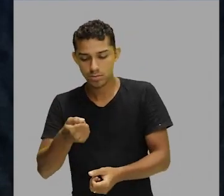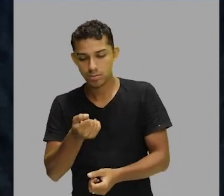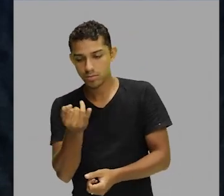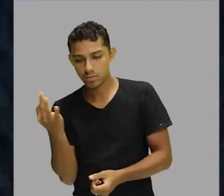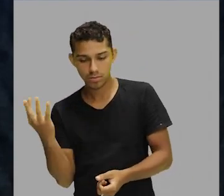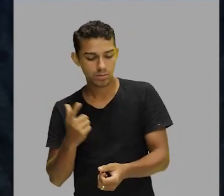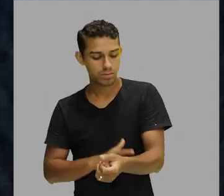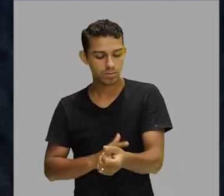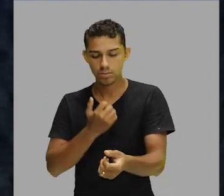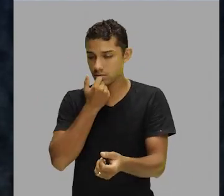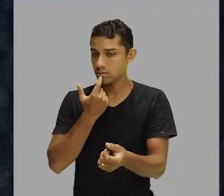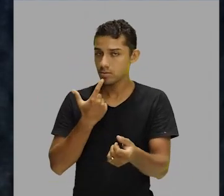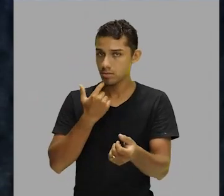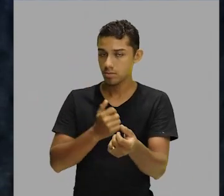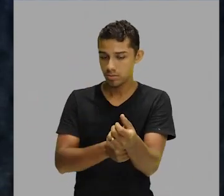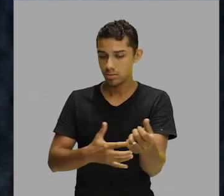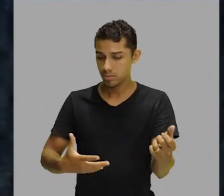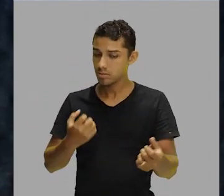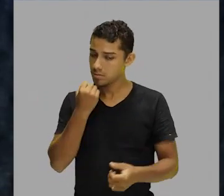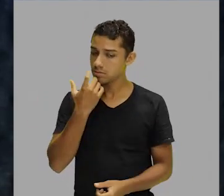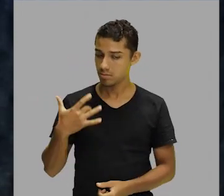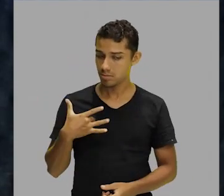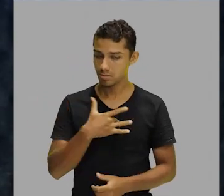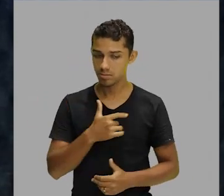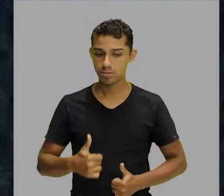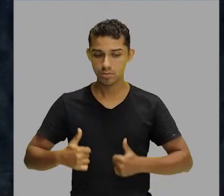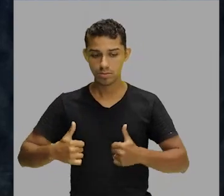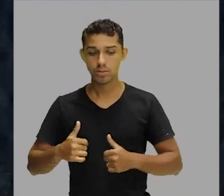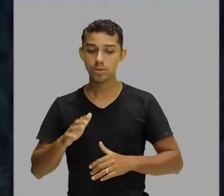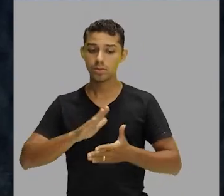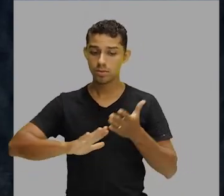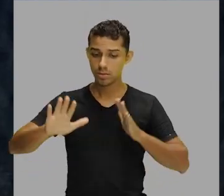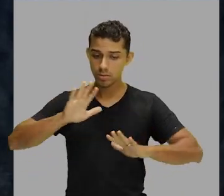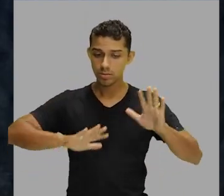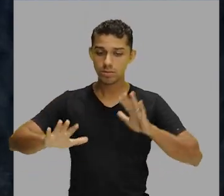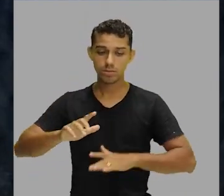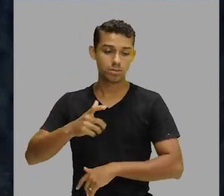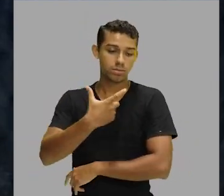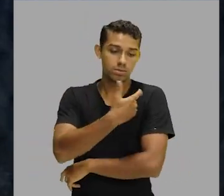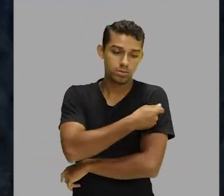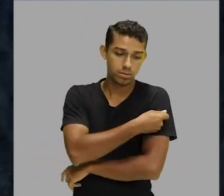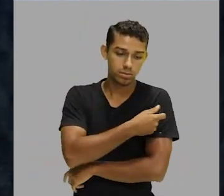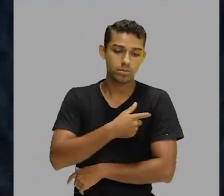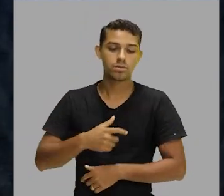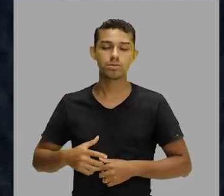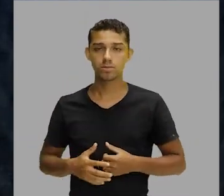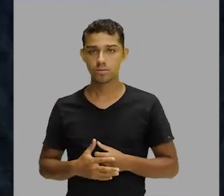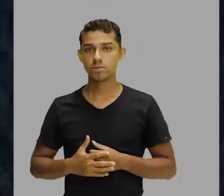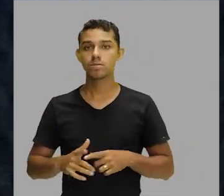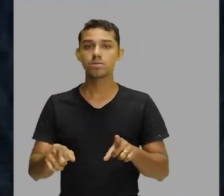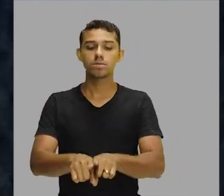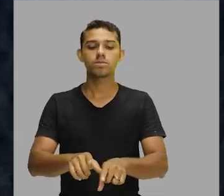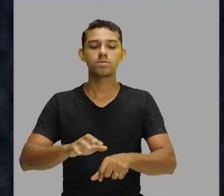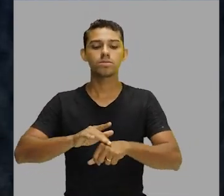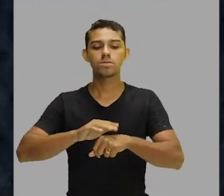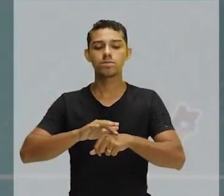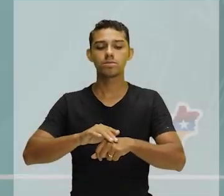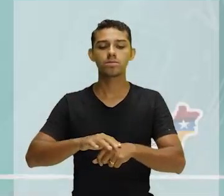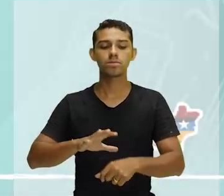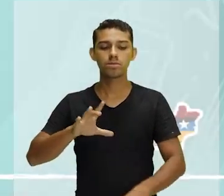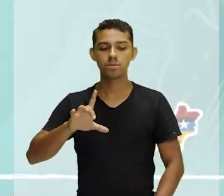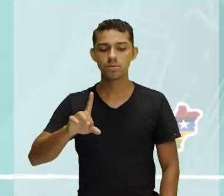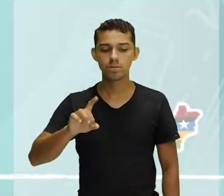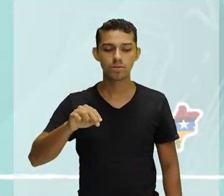agulhas, seringas. Então, a gente tem que ter esse cuidado. Outro tipo de doença é a dengue, né? Uma doença causada